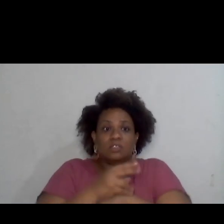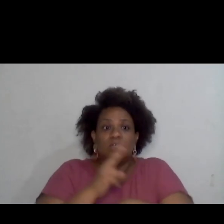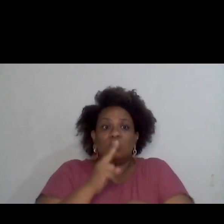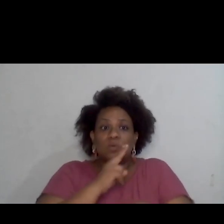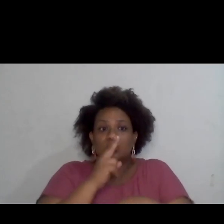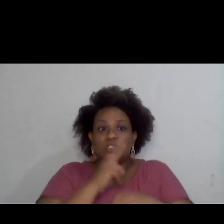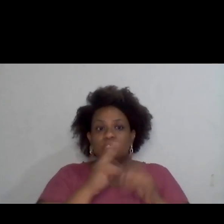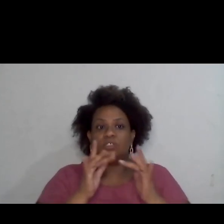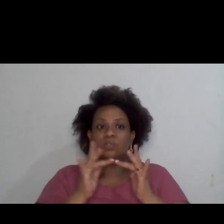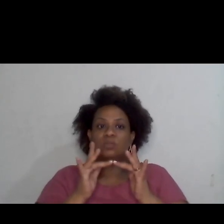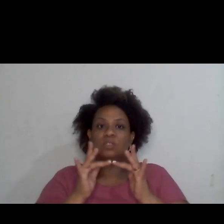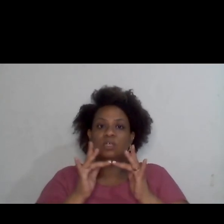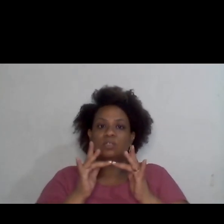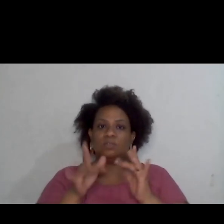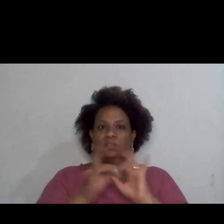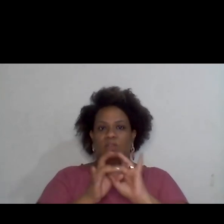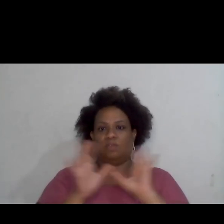a gente fica...